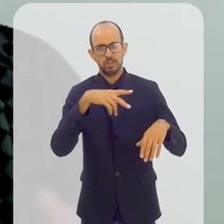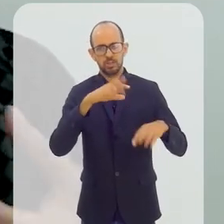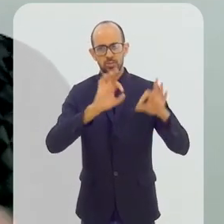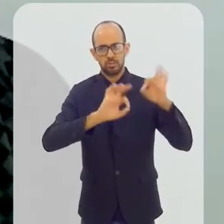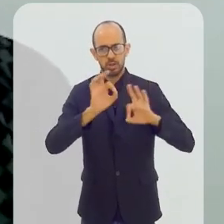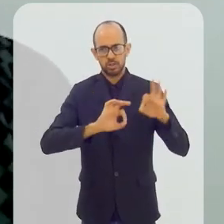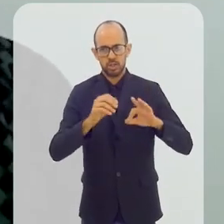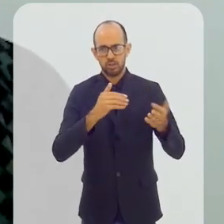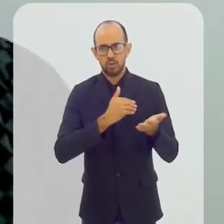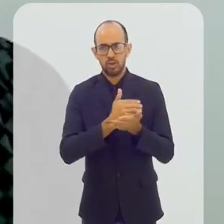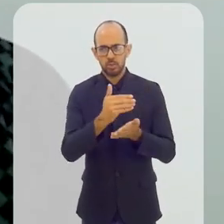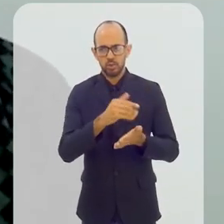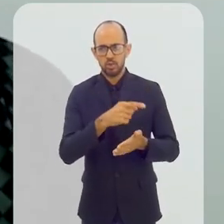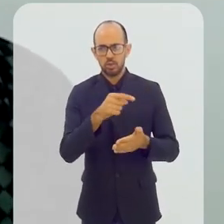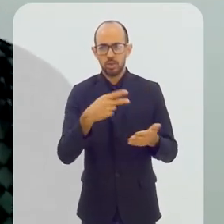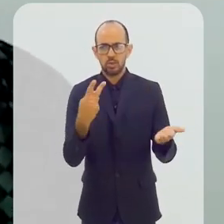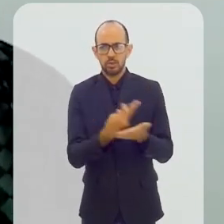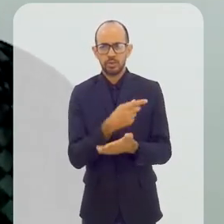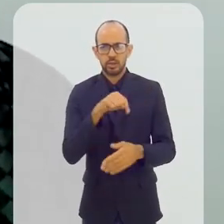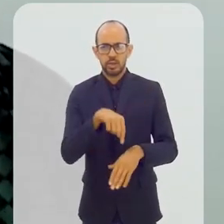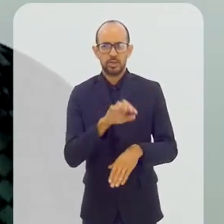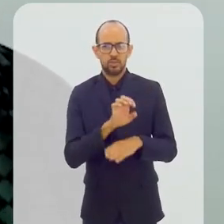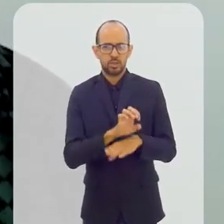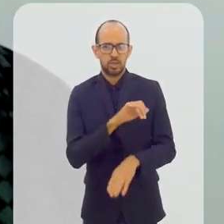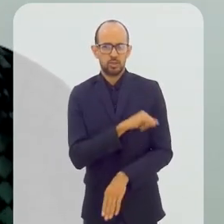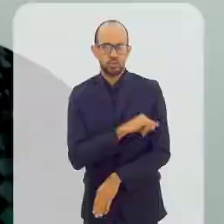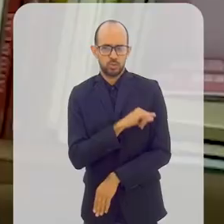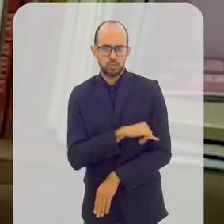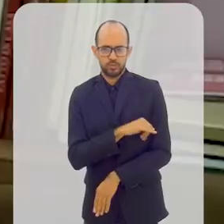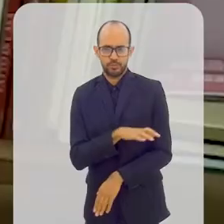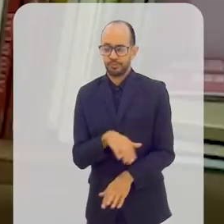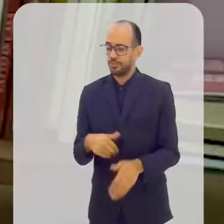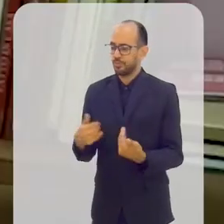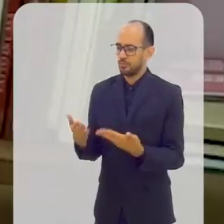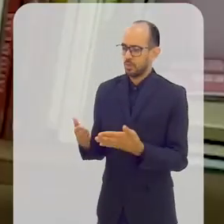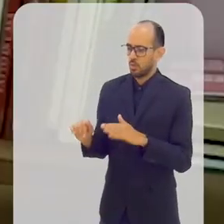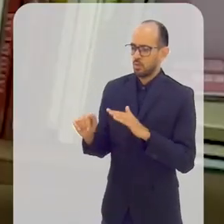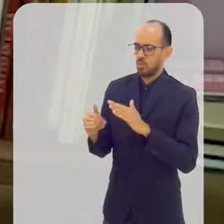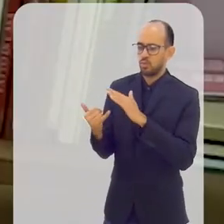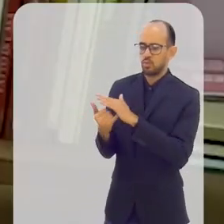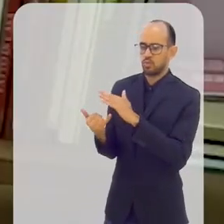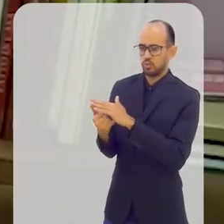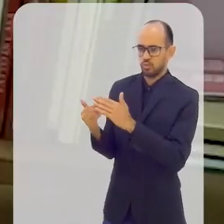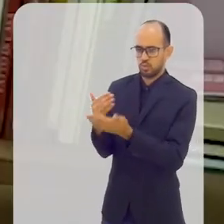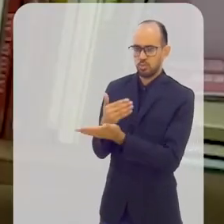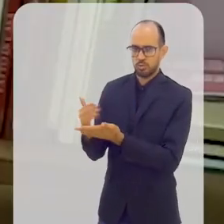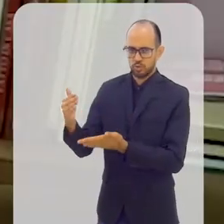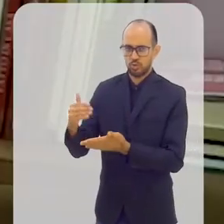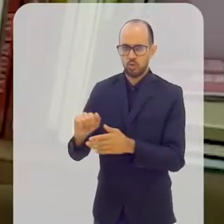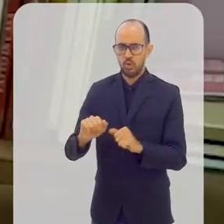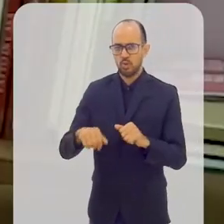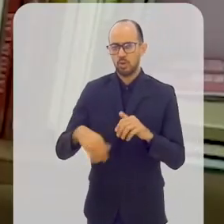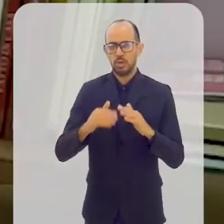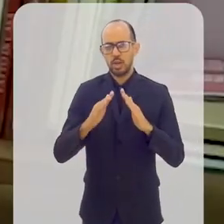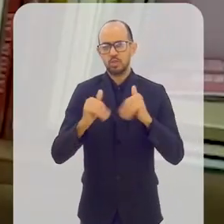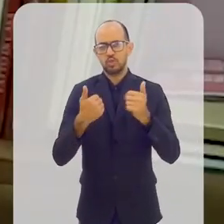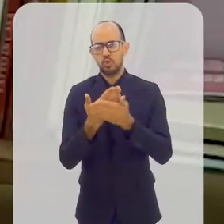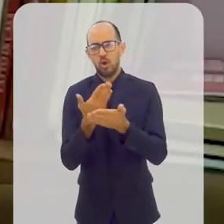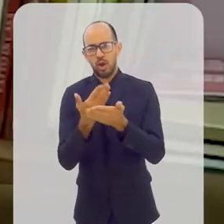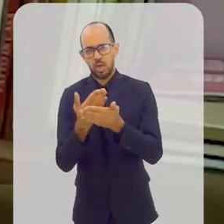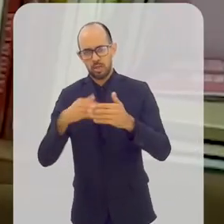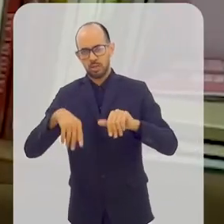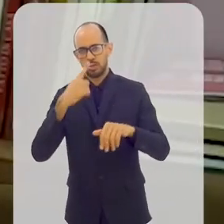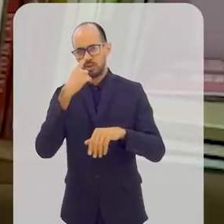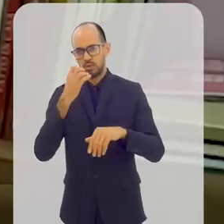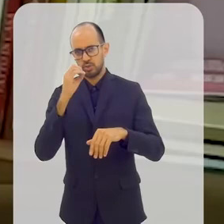começou, com o que está acontecendo, por exemplo, aqui no estado do Rio de Janeiro? Bom, o Instituto começou no seu primeiro projeto de escola lixo zero